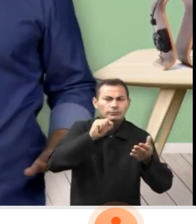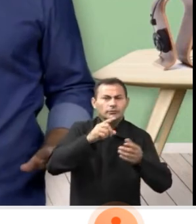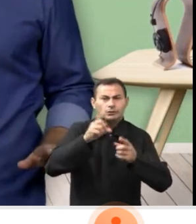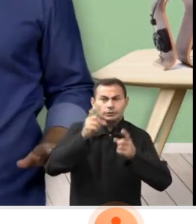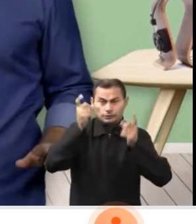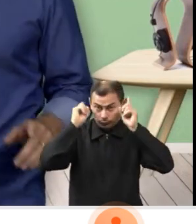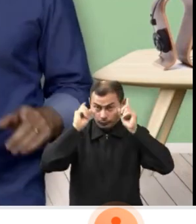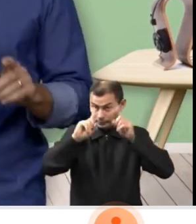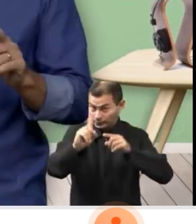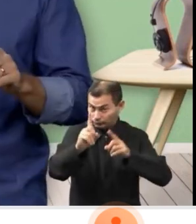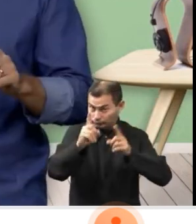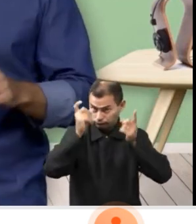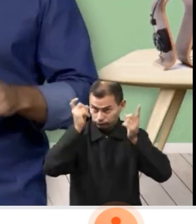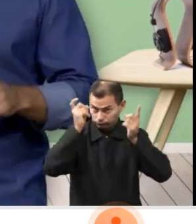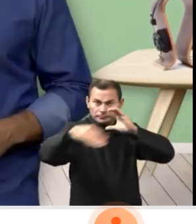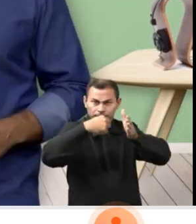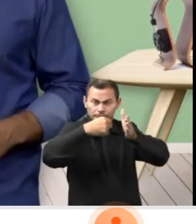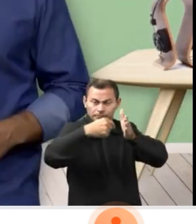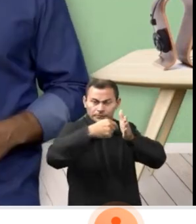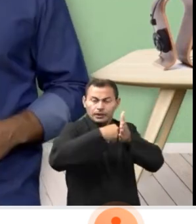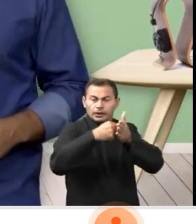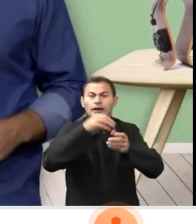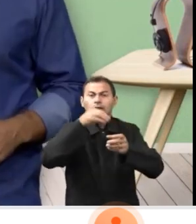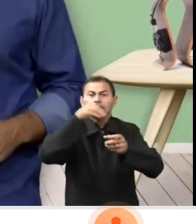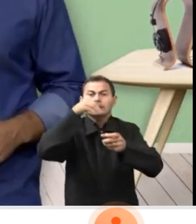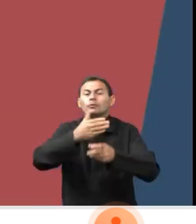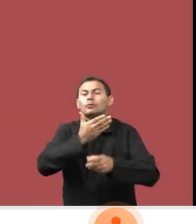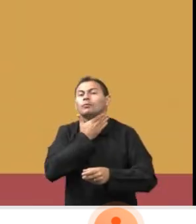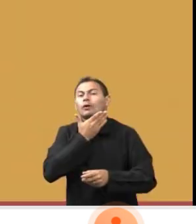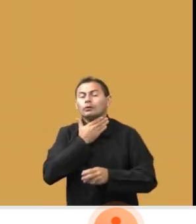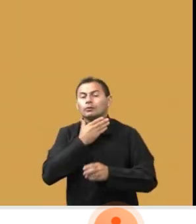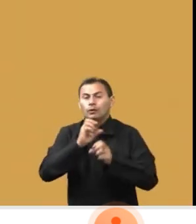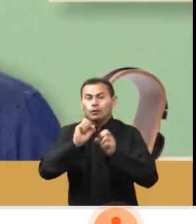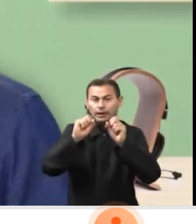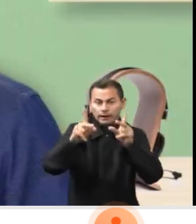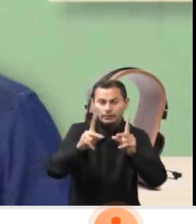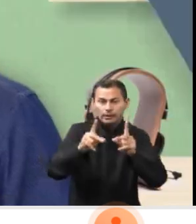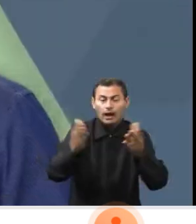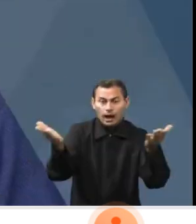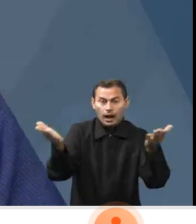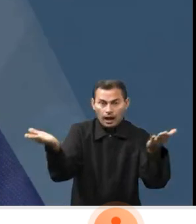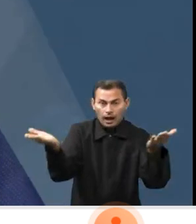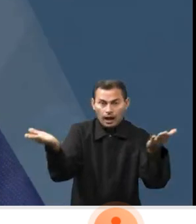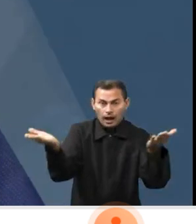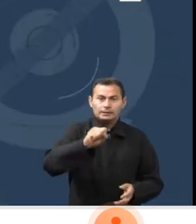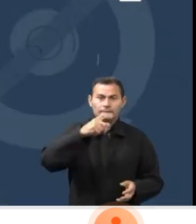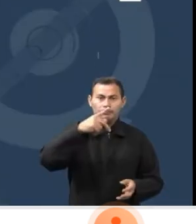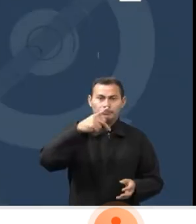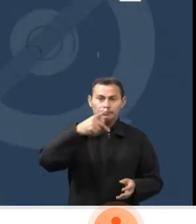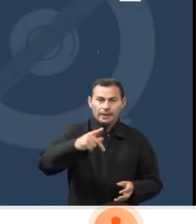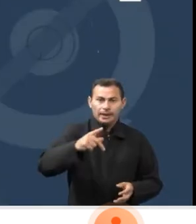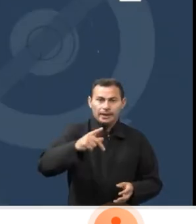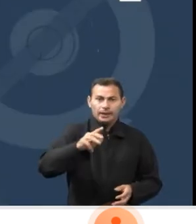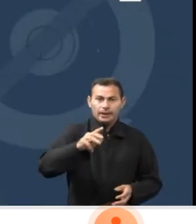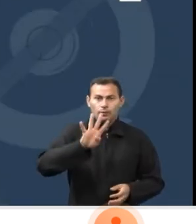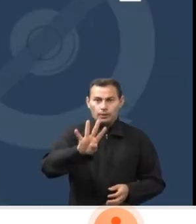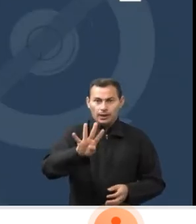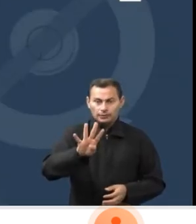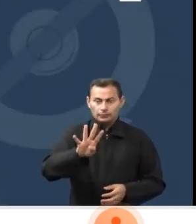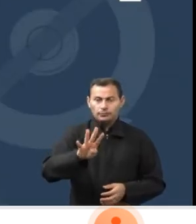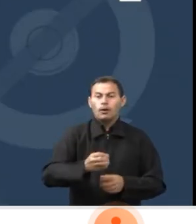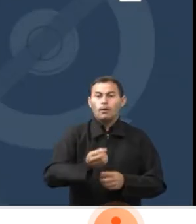preocupe. Envie sua dúvida no fórum, ok? Fique agora com a SP4.